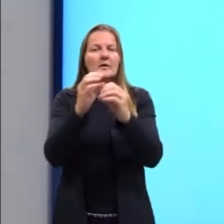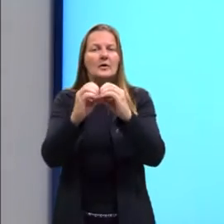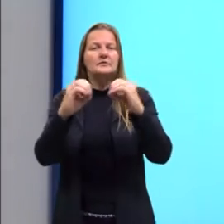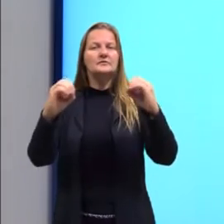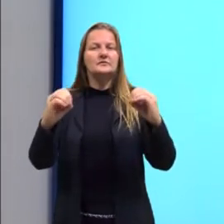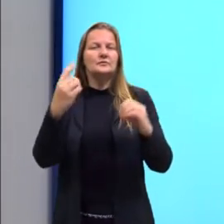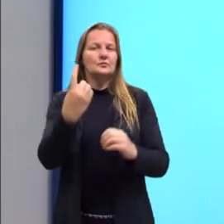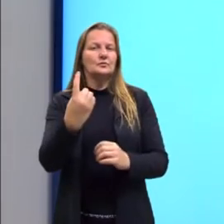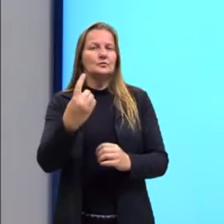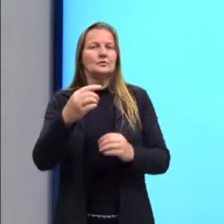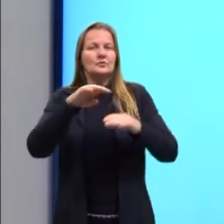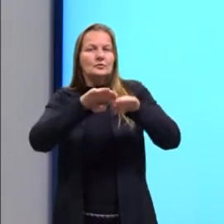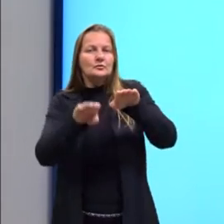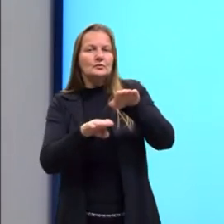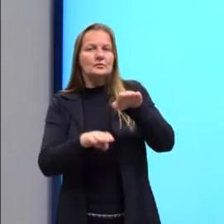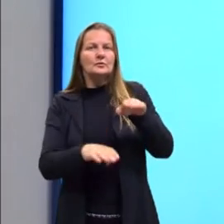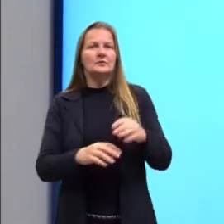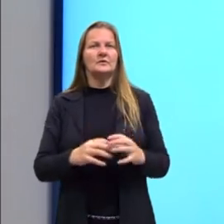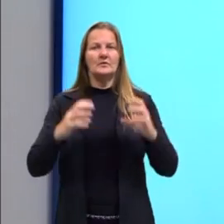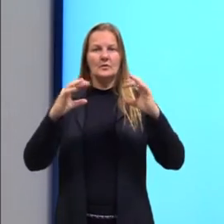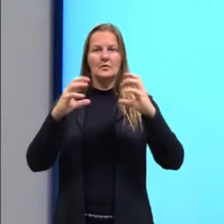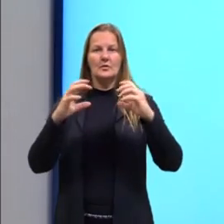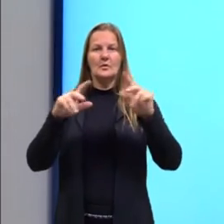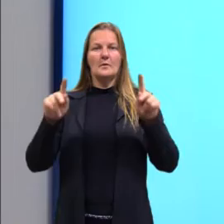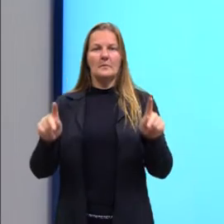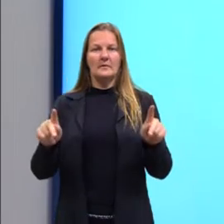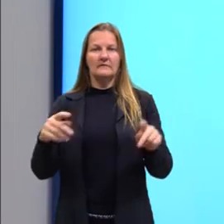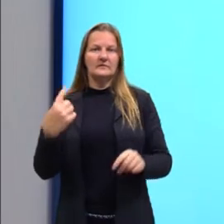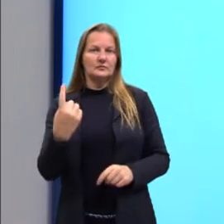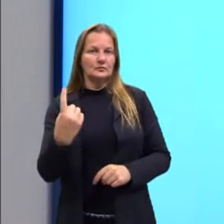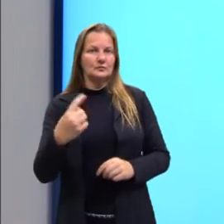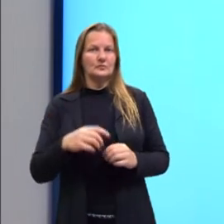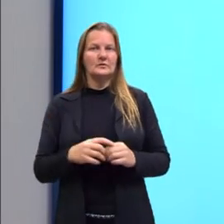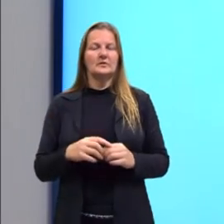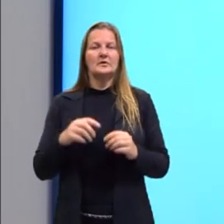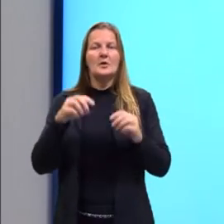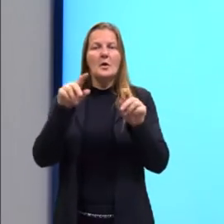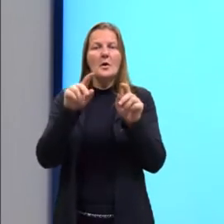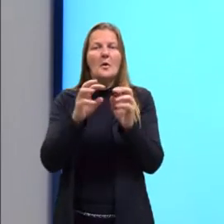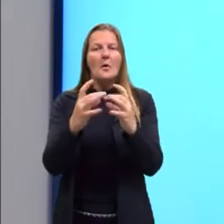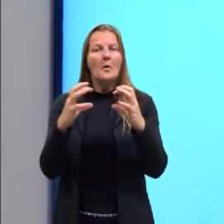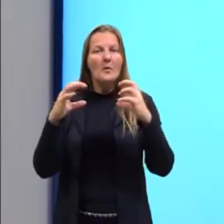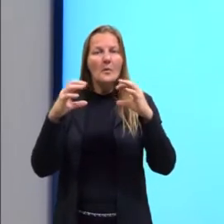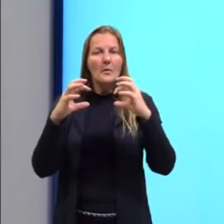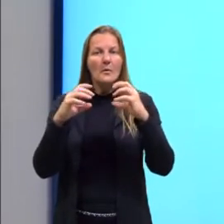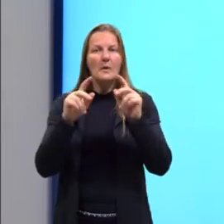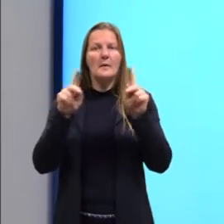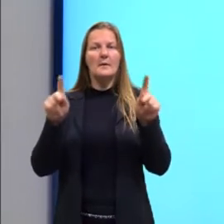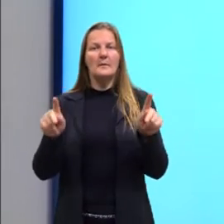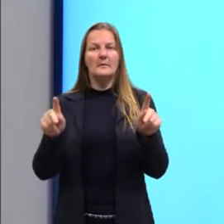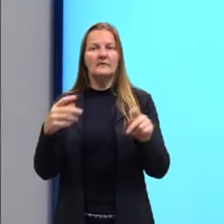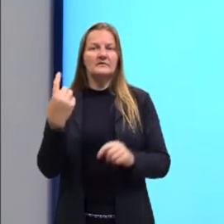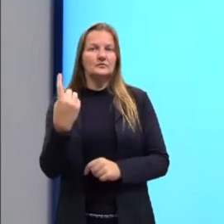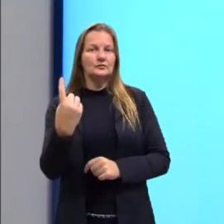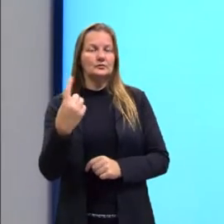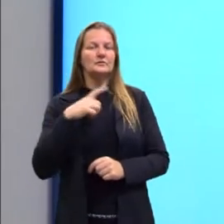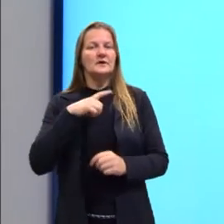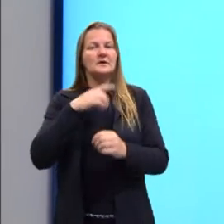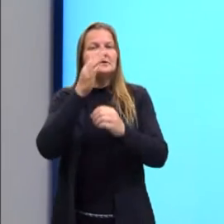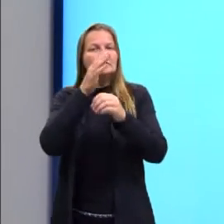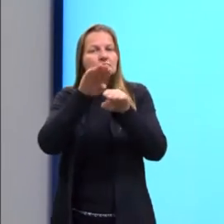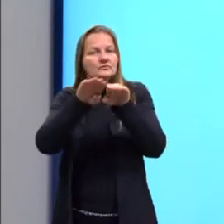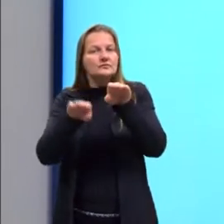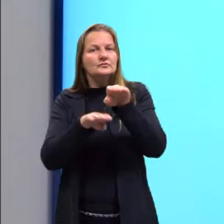ela é subdividida aí profase 1 a prófase 1 tem algumas subdivisões também